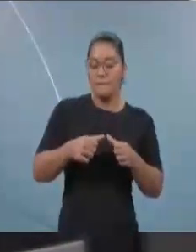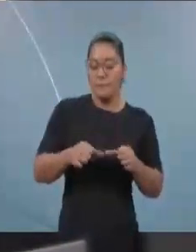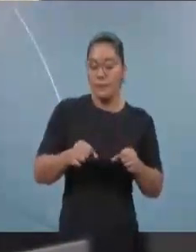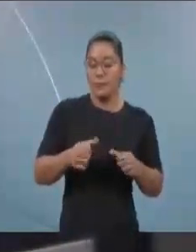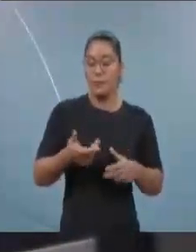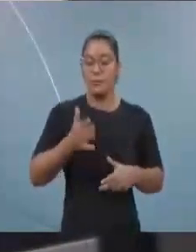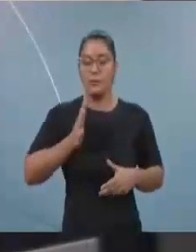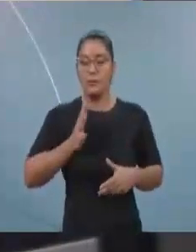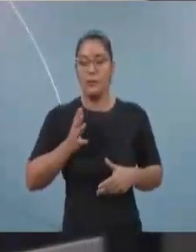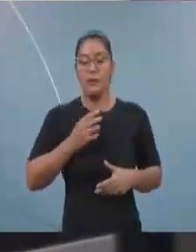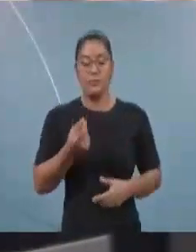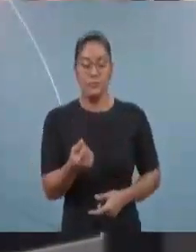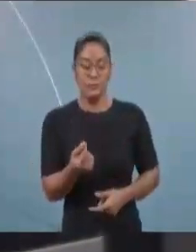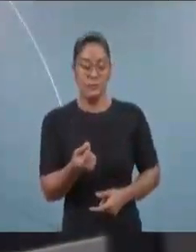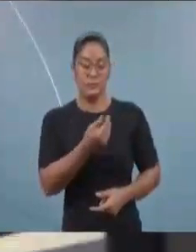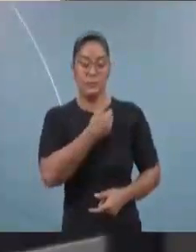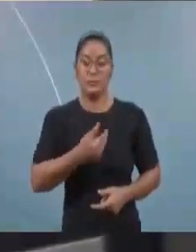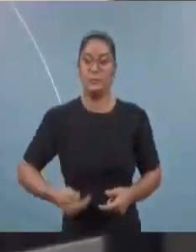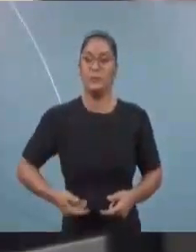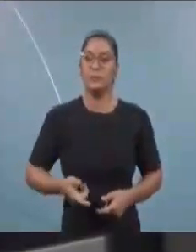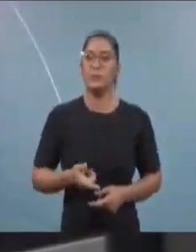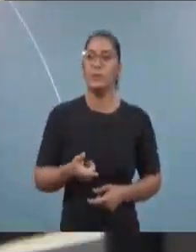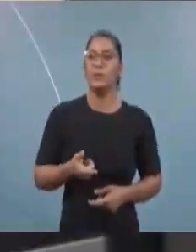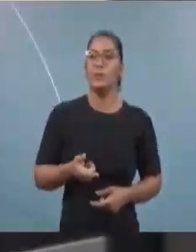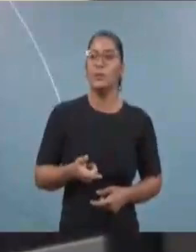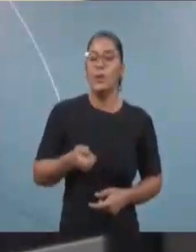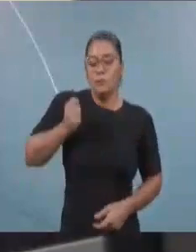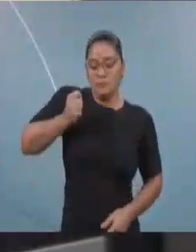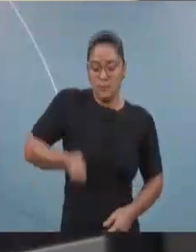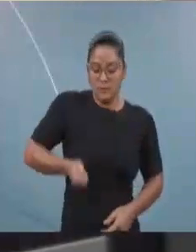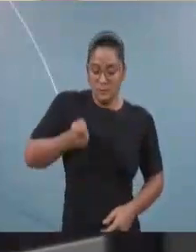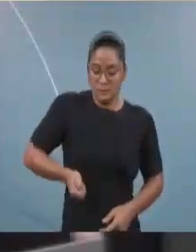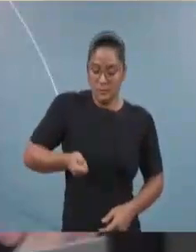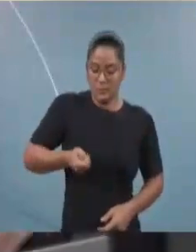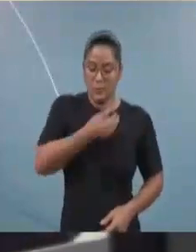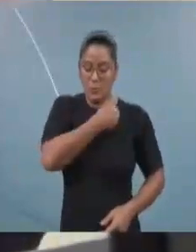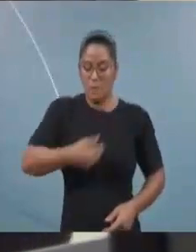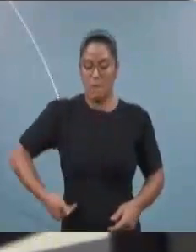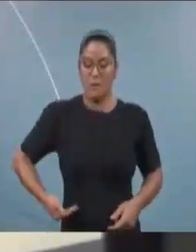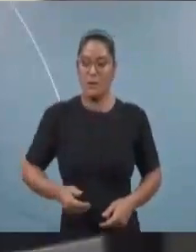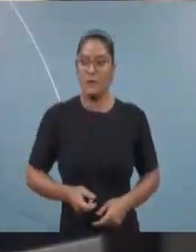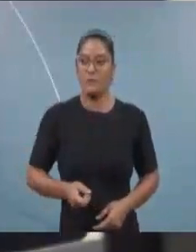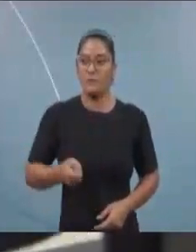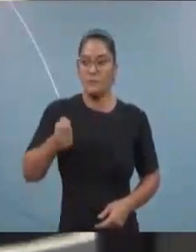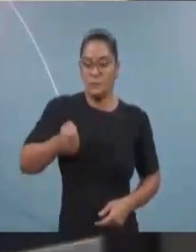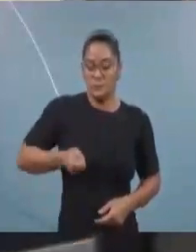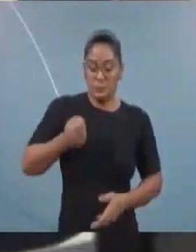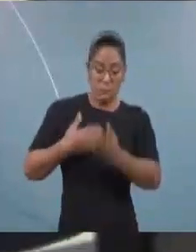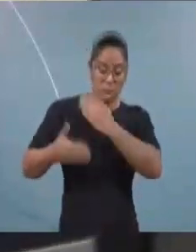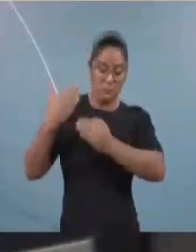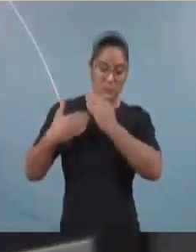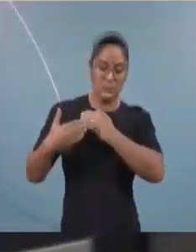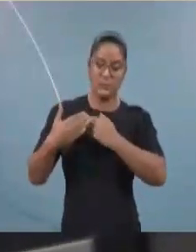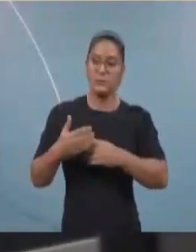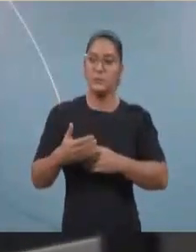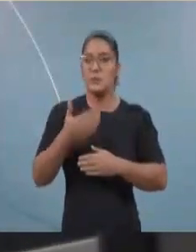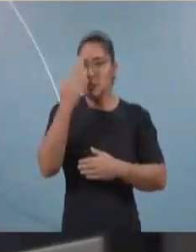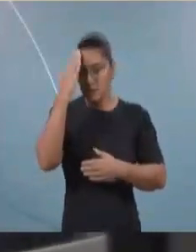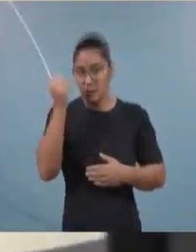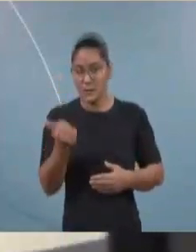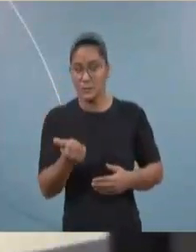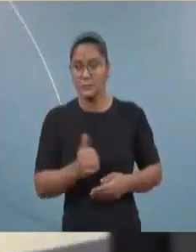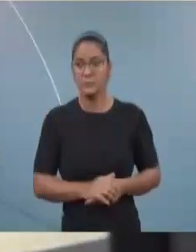dinheiro público na época dos governos da ditadura dos governos da ditadura do passado isso todo mundo